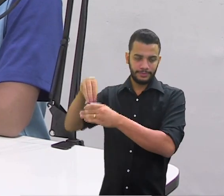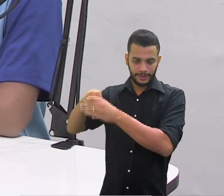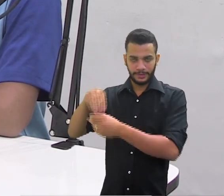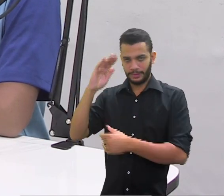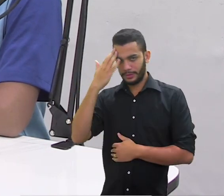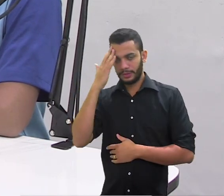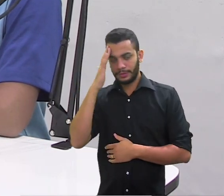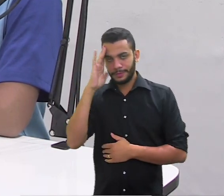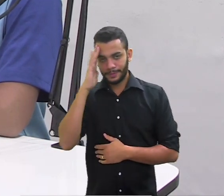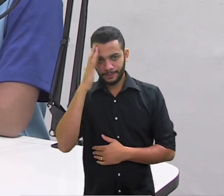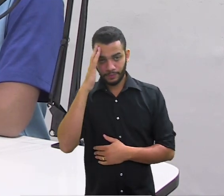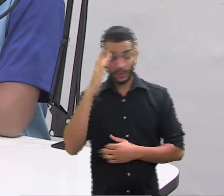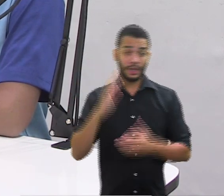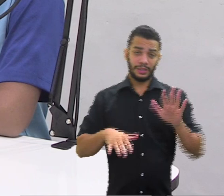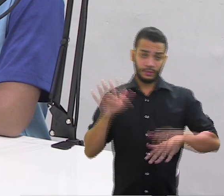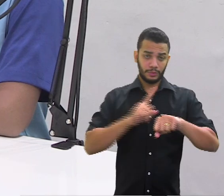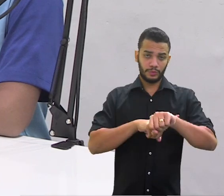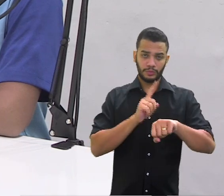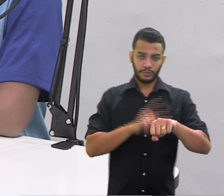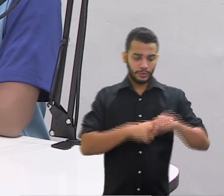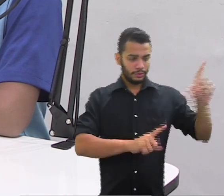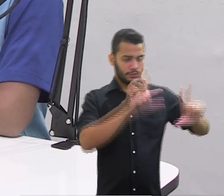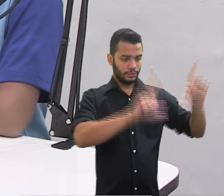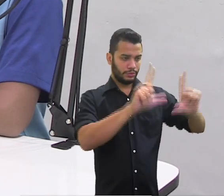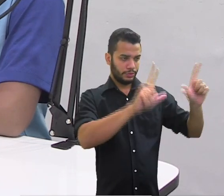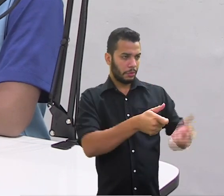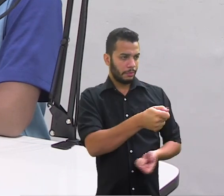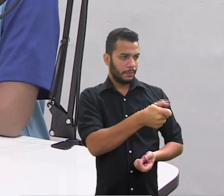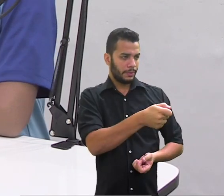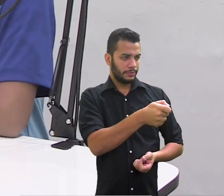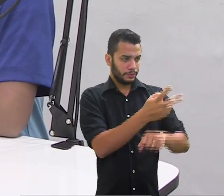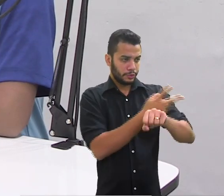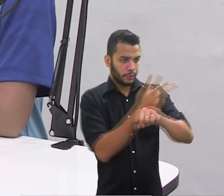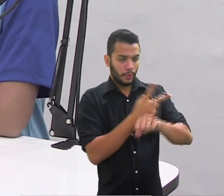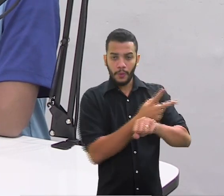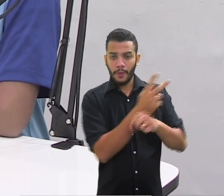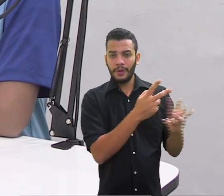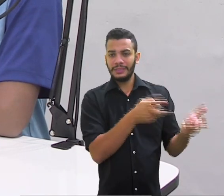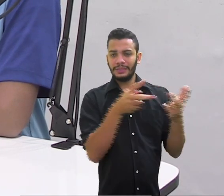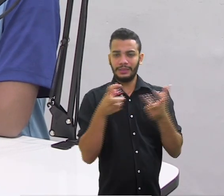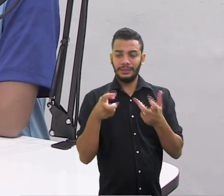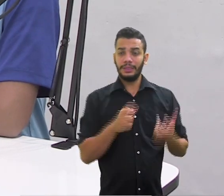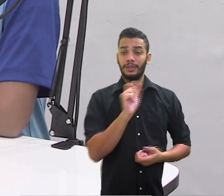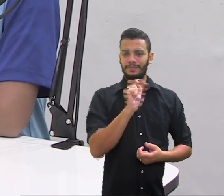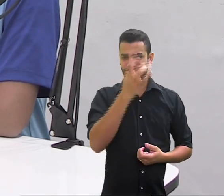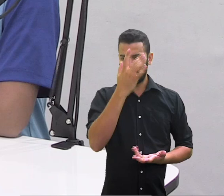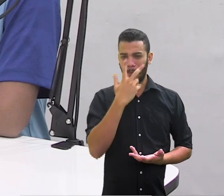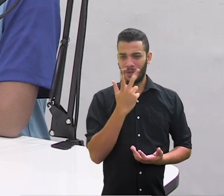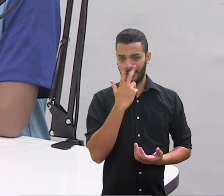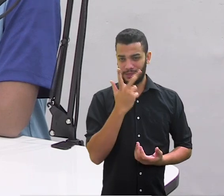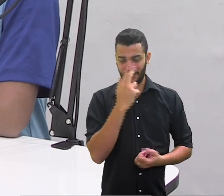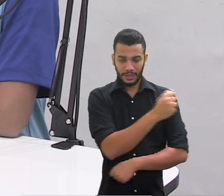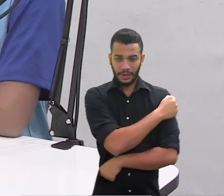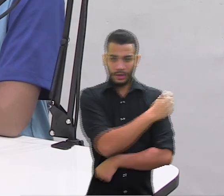ou mesmo a gente pega aí as redes sociais, a gente está vendo esse assunto o tempo todo. Não é